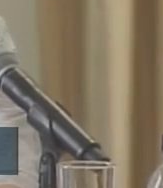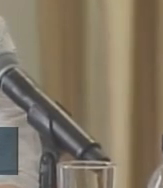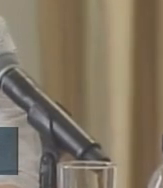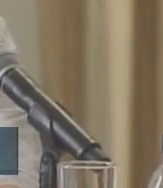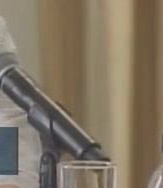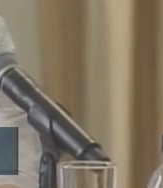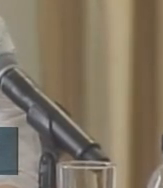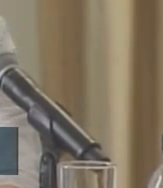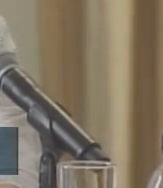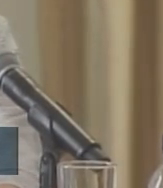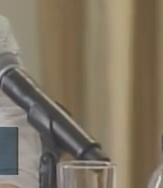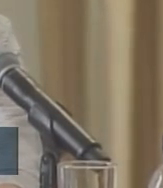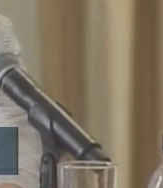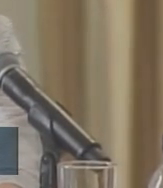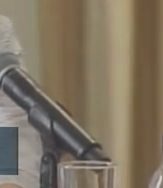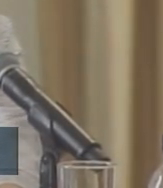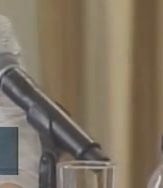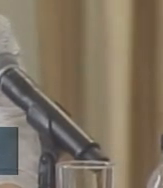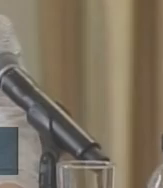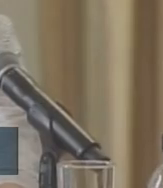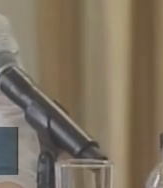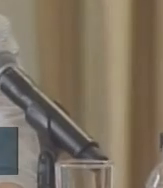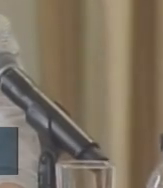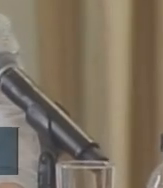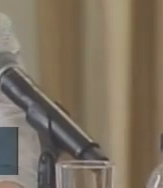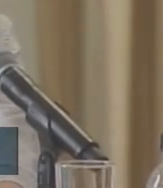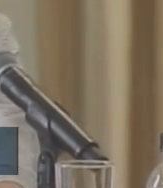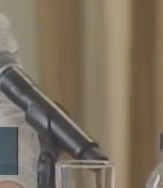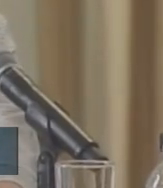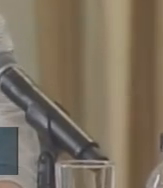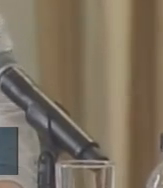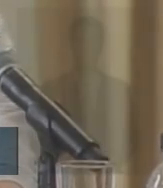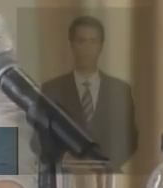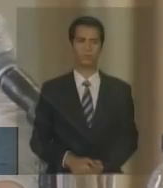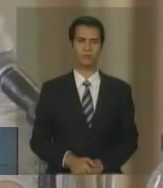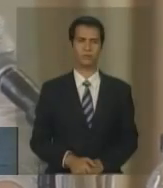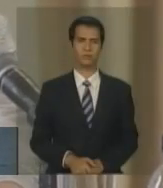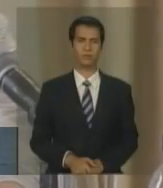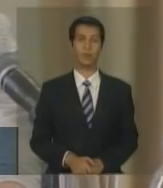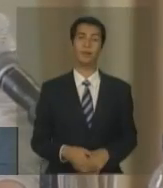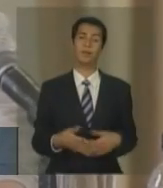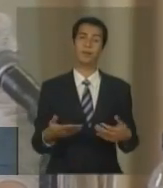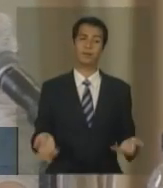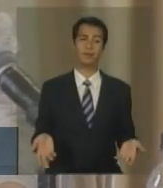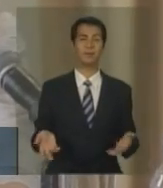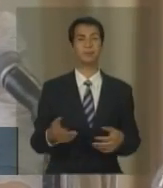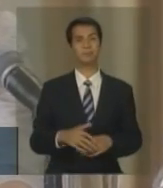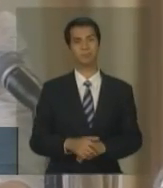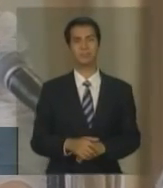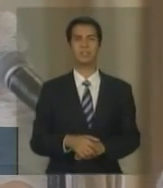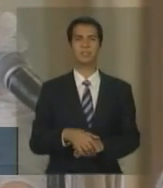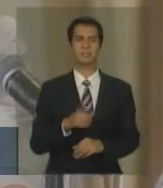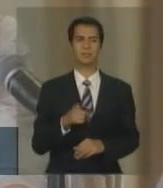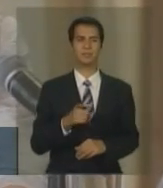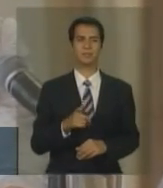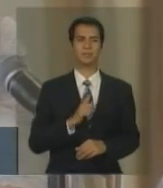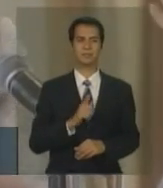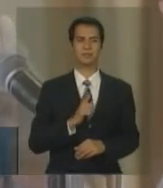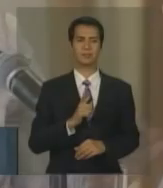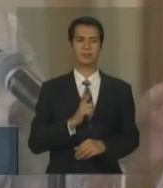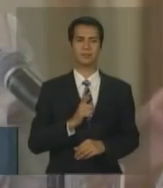Vocês estão fazendo dois em um, né? Cada um está fazendo dois. É uma forma da gente ter uma